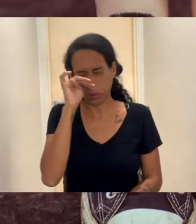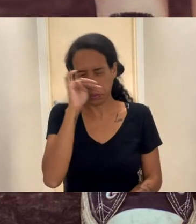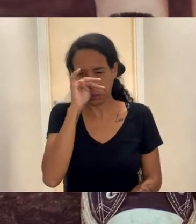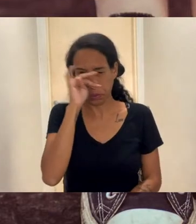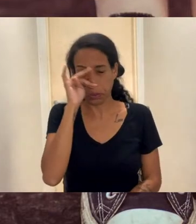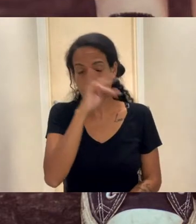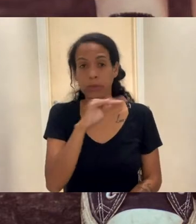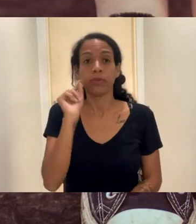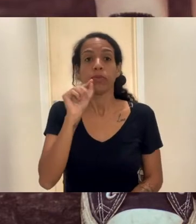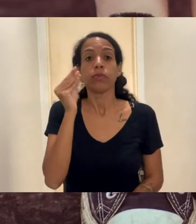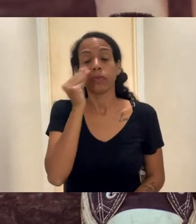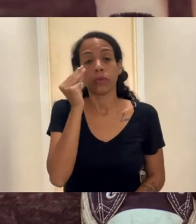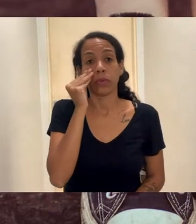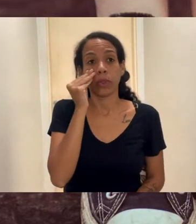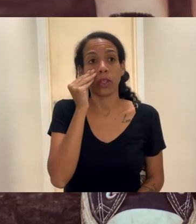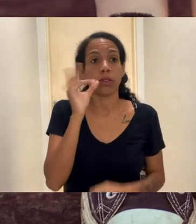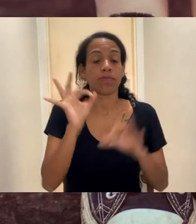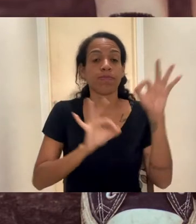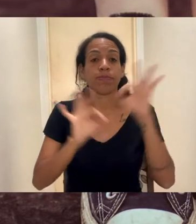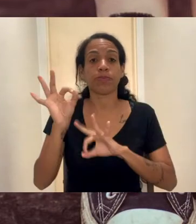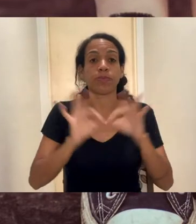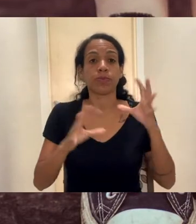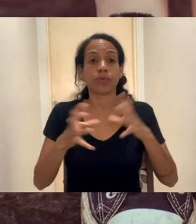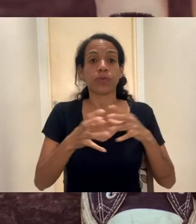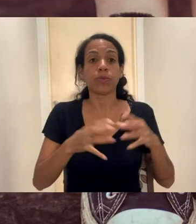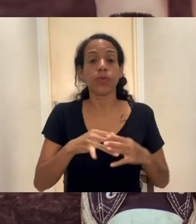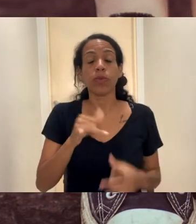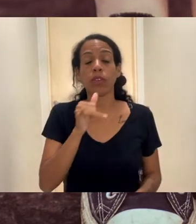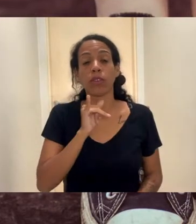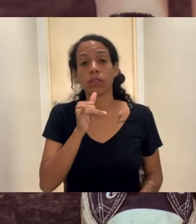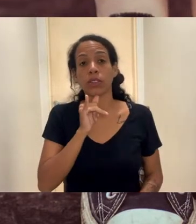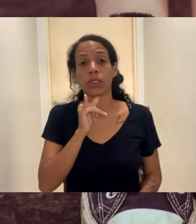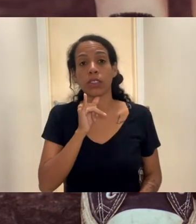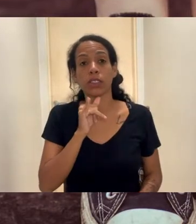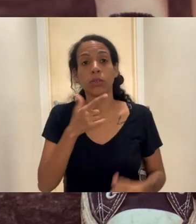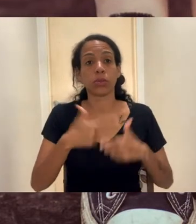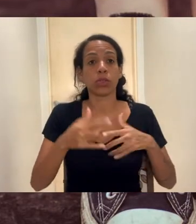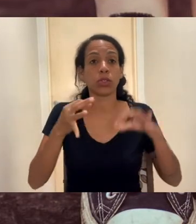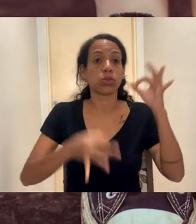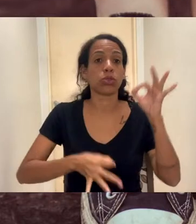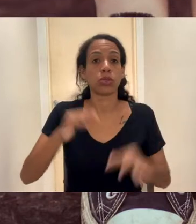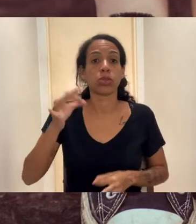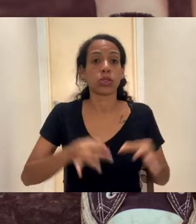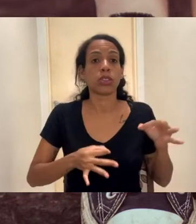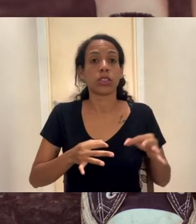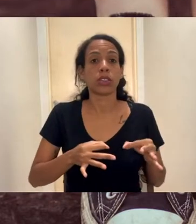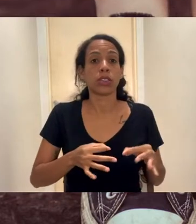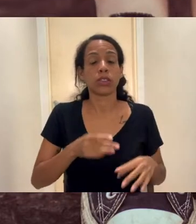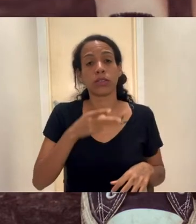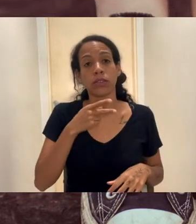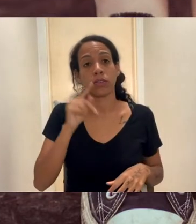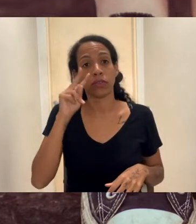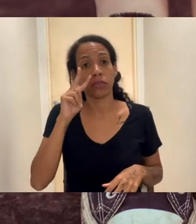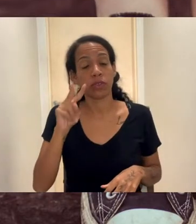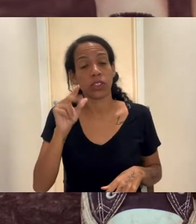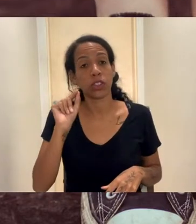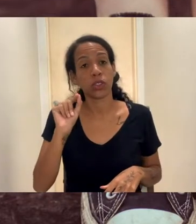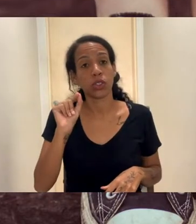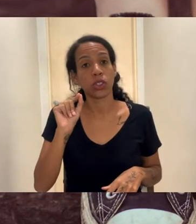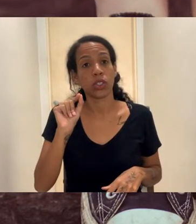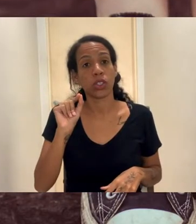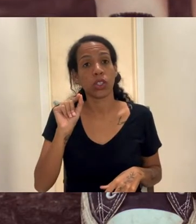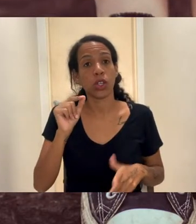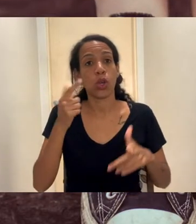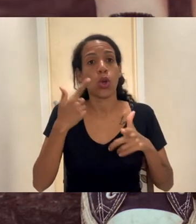isso caracteriza uma prática punitiva, por exemplo, do sistema judiciário, quando a gente tem uma convenção que fala que o tráfico é uma